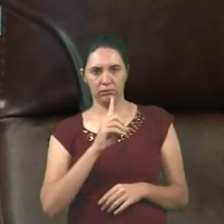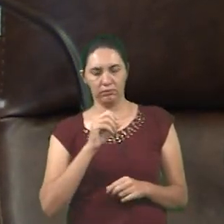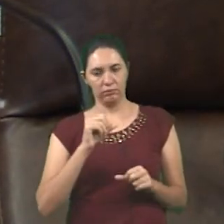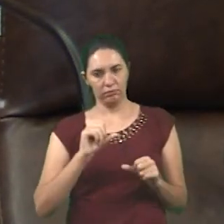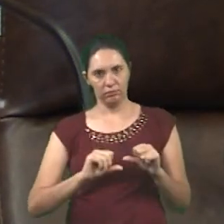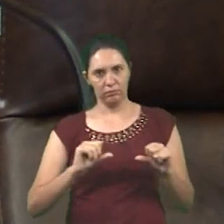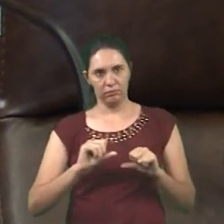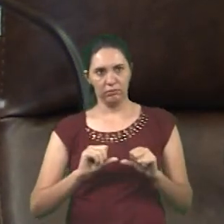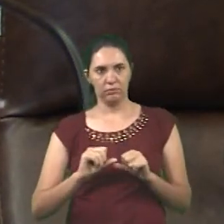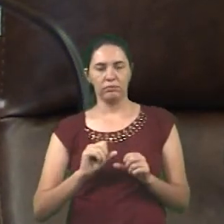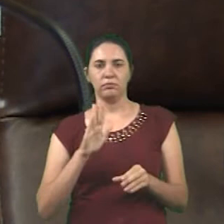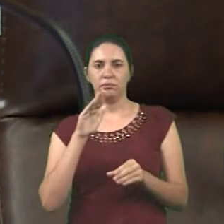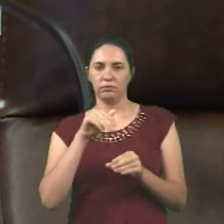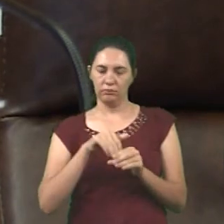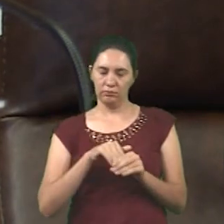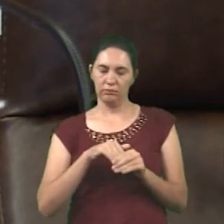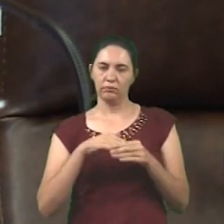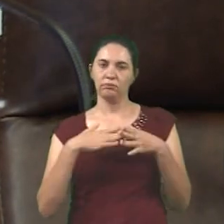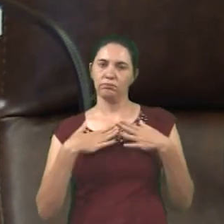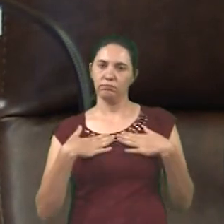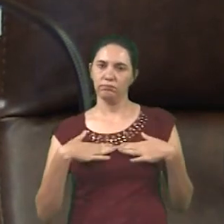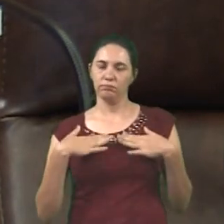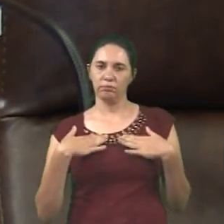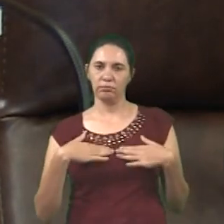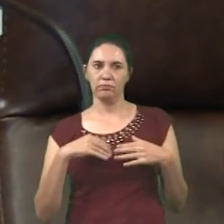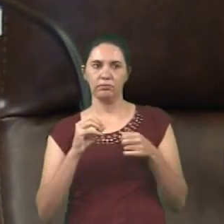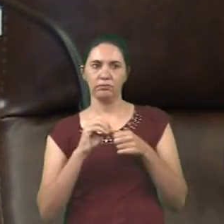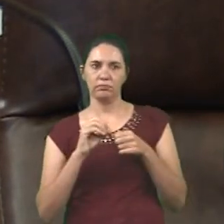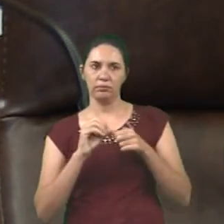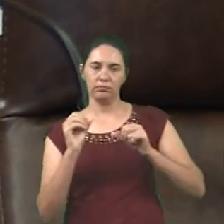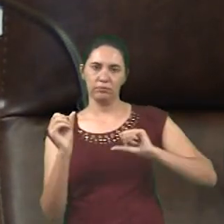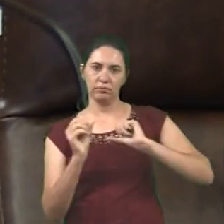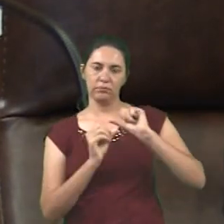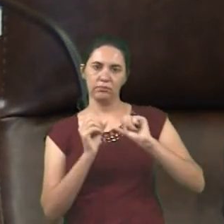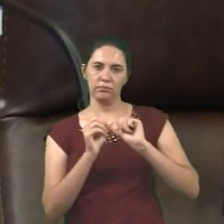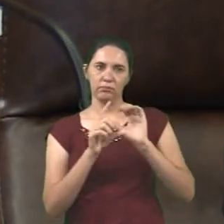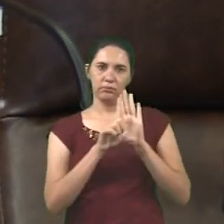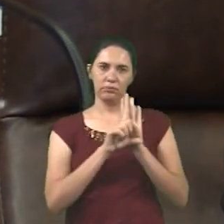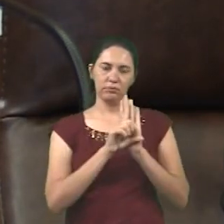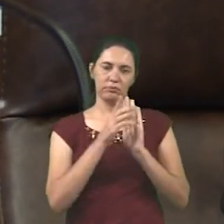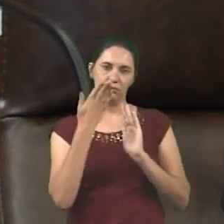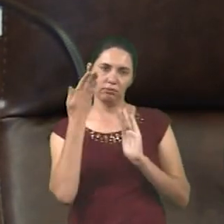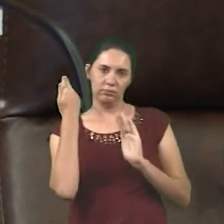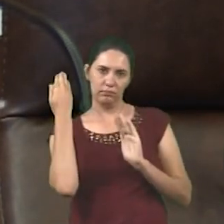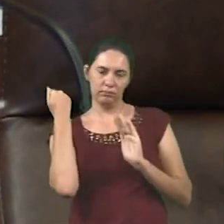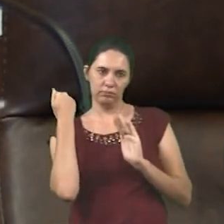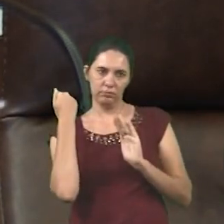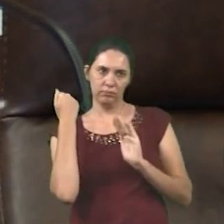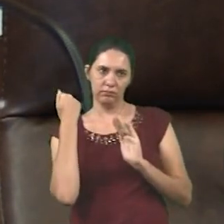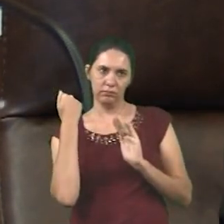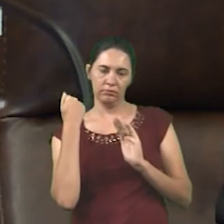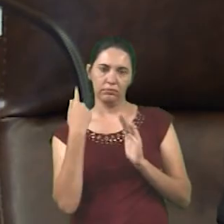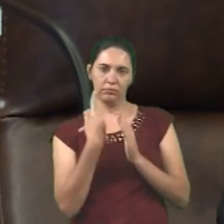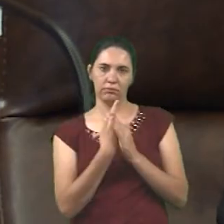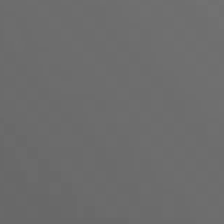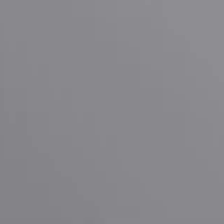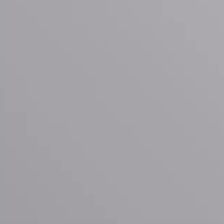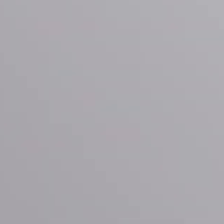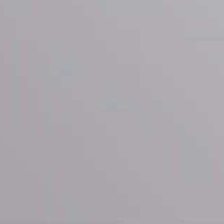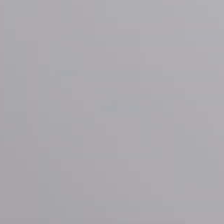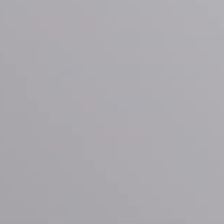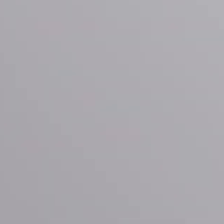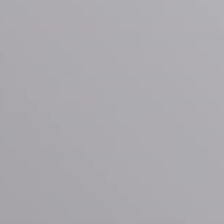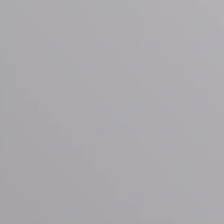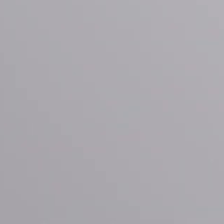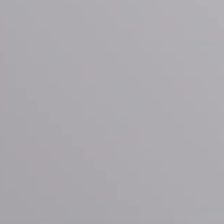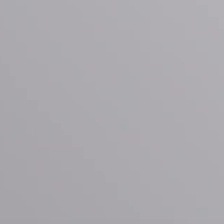então é um projeto que eu volto com muita tranquilidade Onde está sendo feita as alterações de uma lei passada que estava sendo injusto com essas meninas